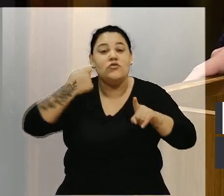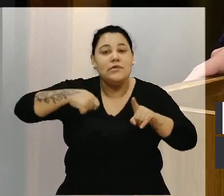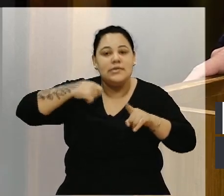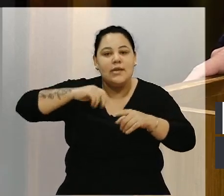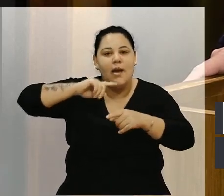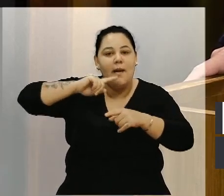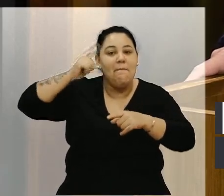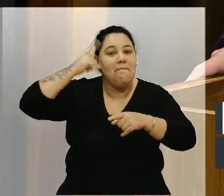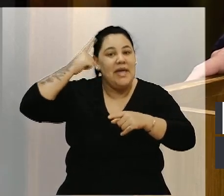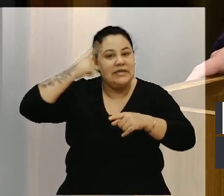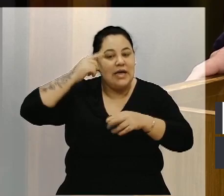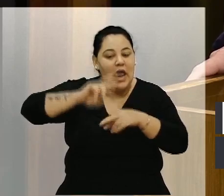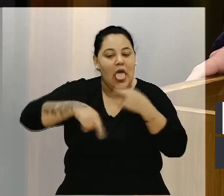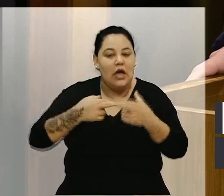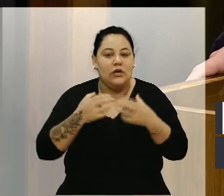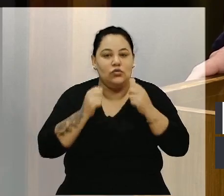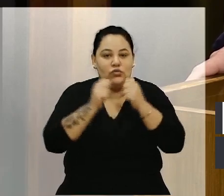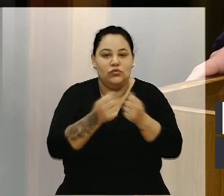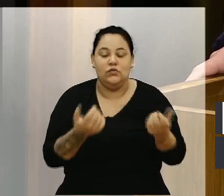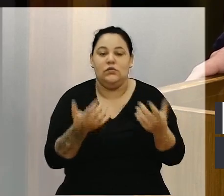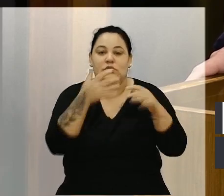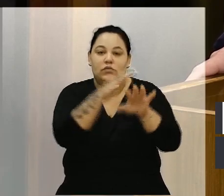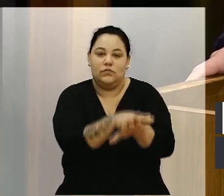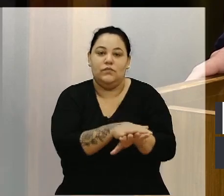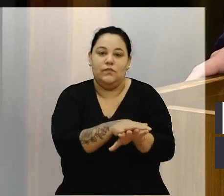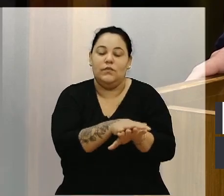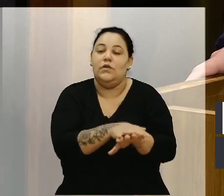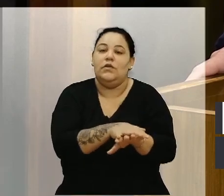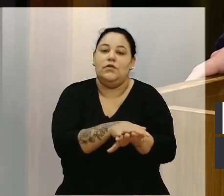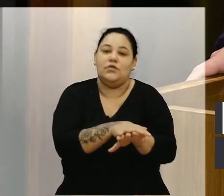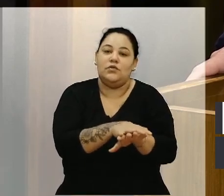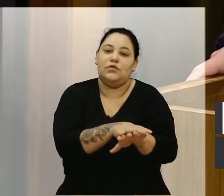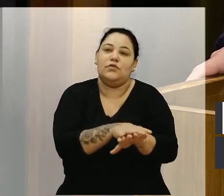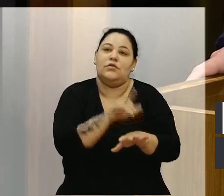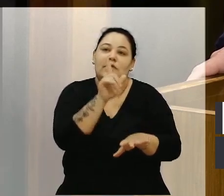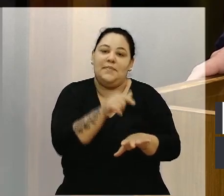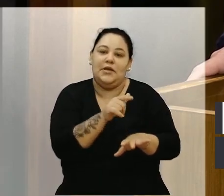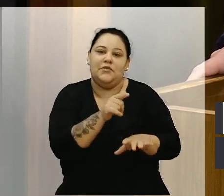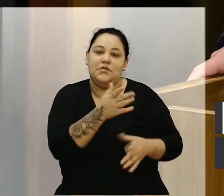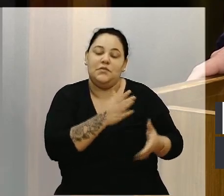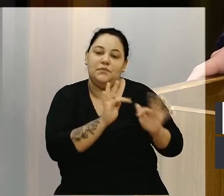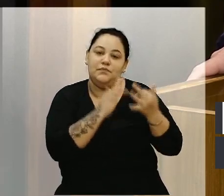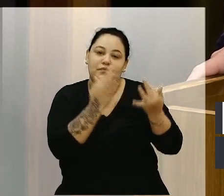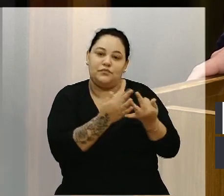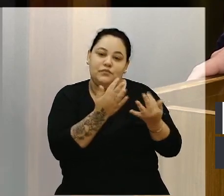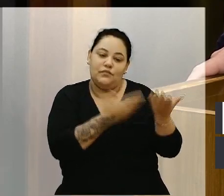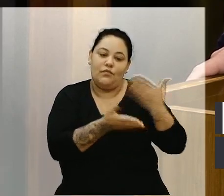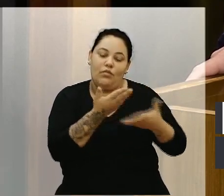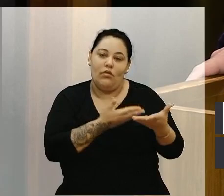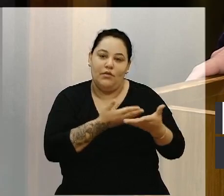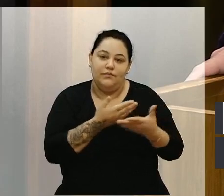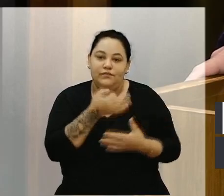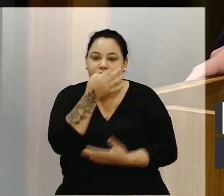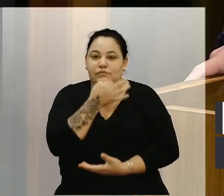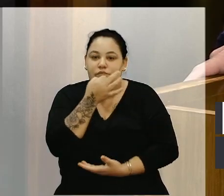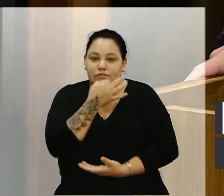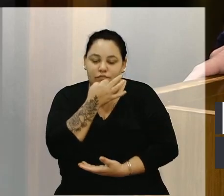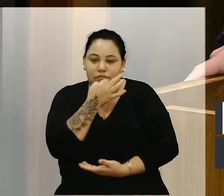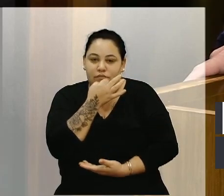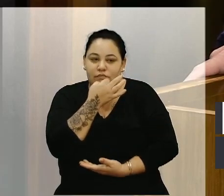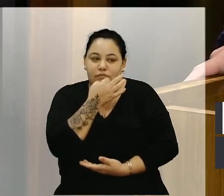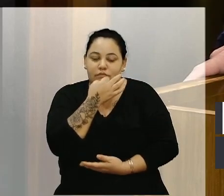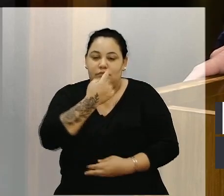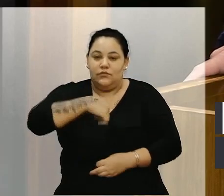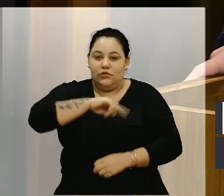com a inclusão e como que essas famílias serão atendidas. Eu, em Caxias, nos alojamentos que nós tivemos lá inicialmente, que era no